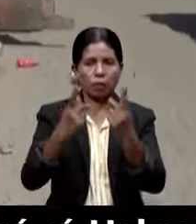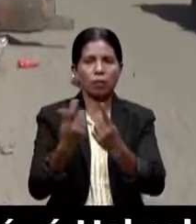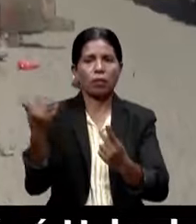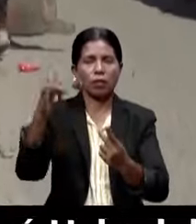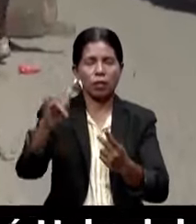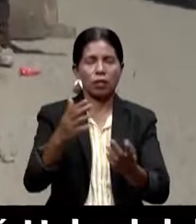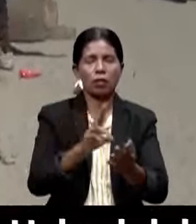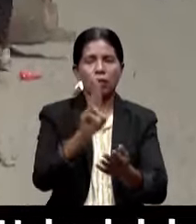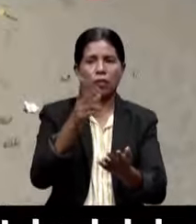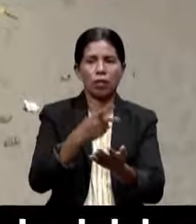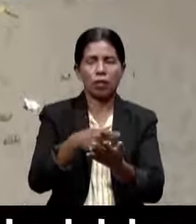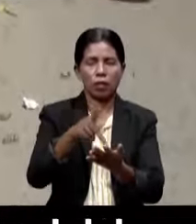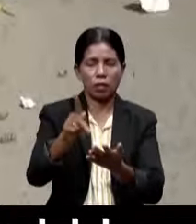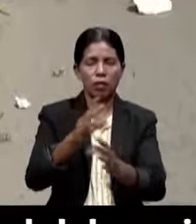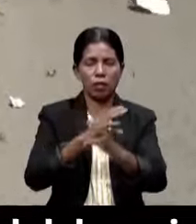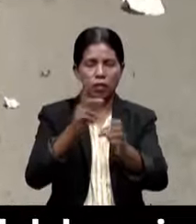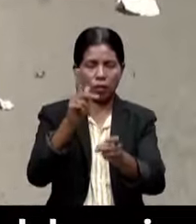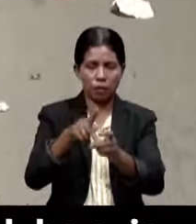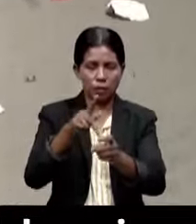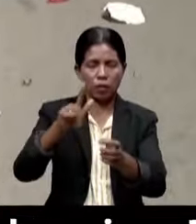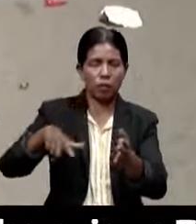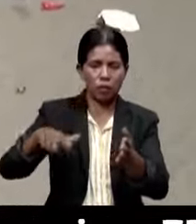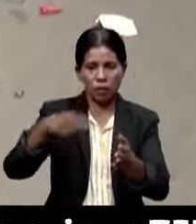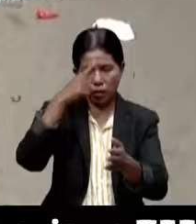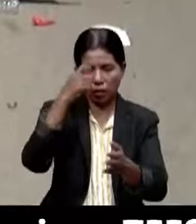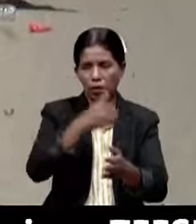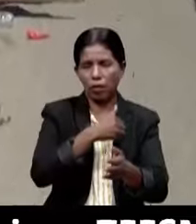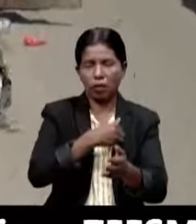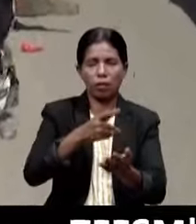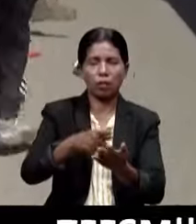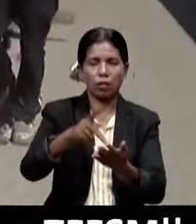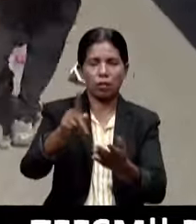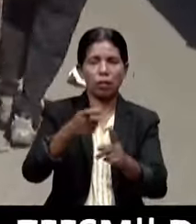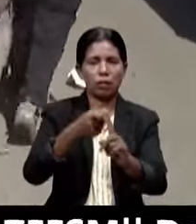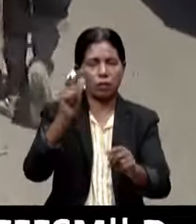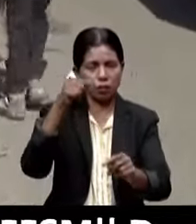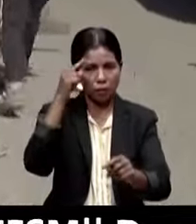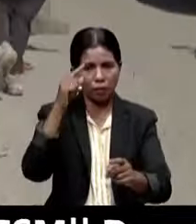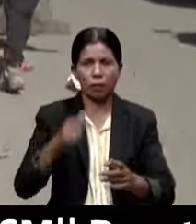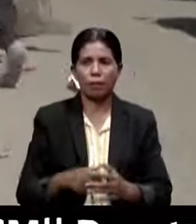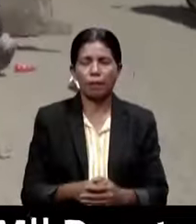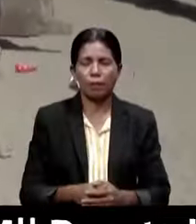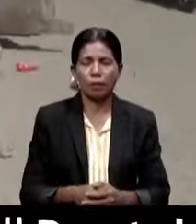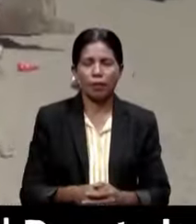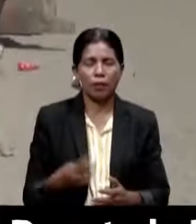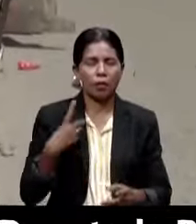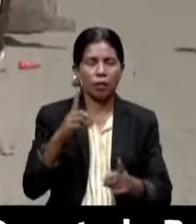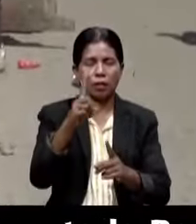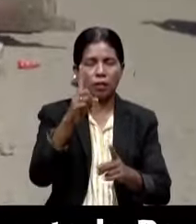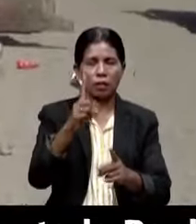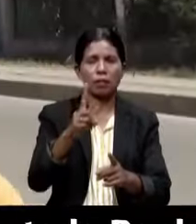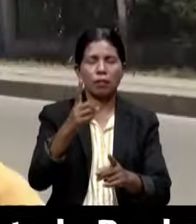neve aluga kareta selu osan kombustibel tarde horazan sedau kia pagamento si governo. Satu mai te sidok si sibe si